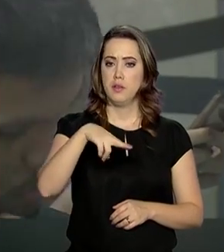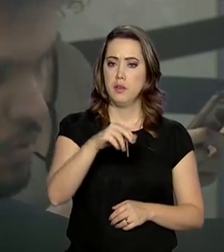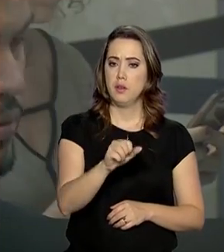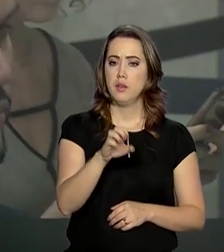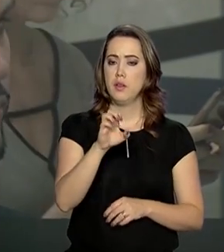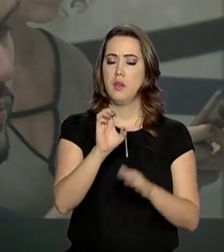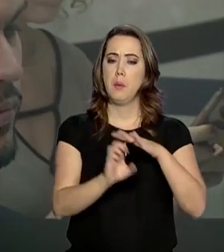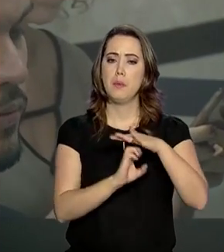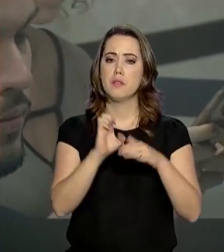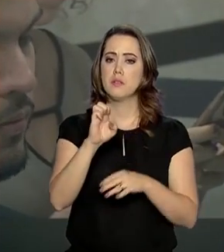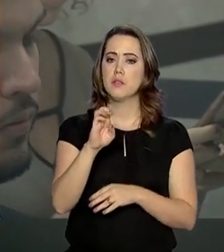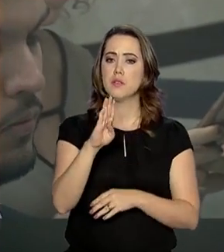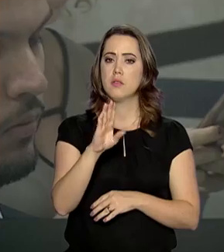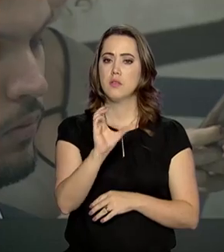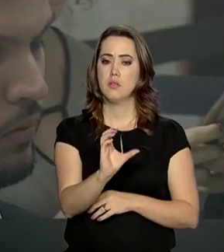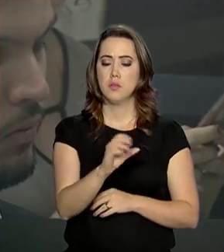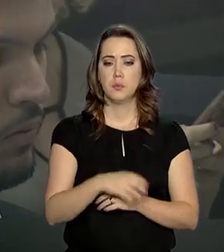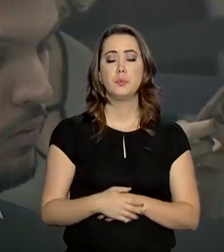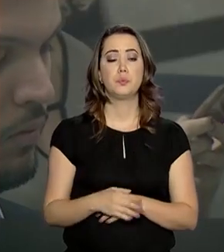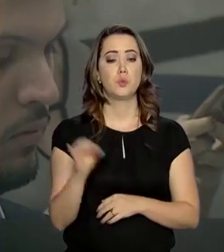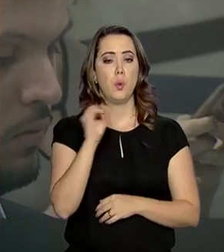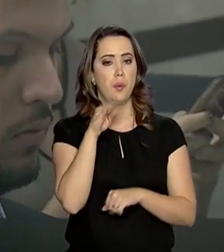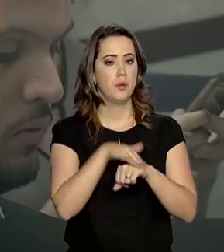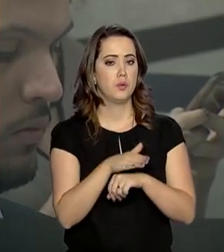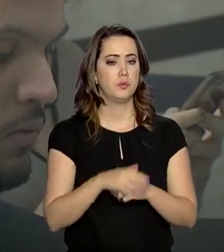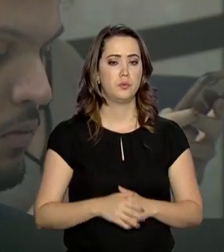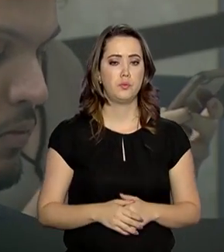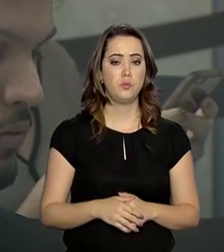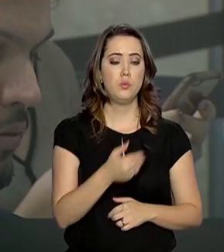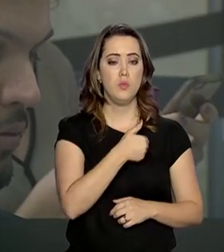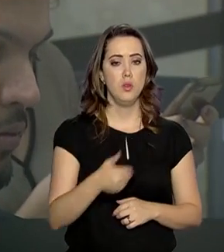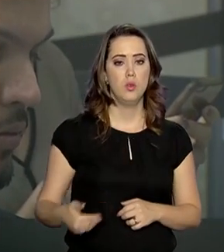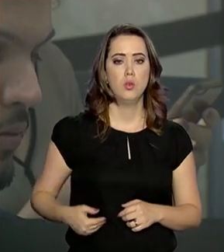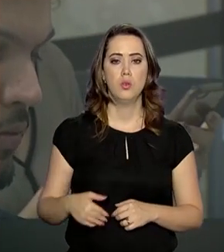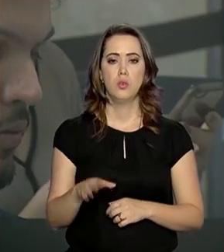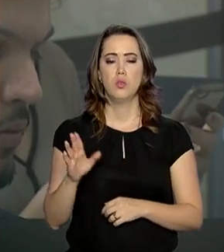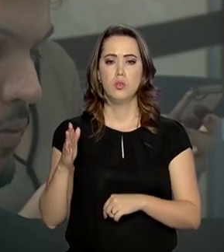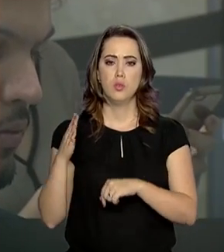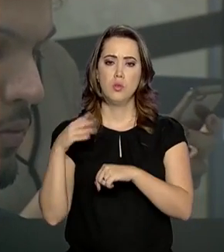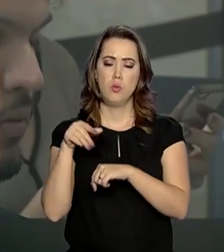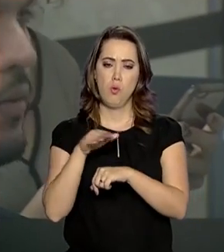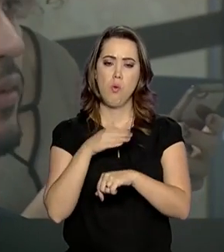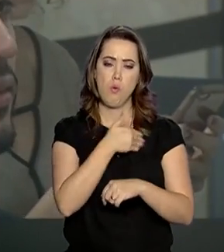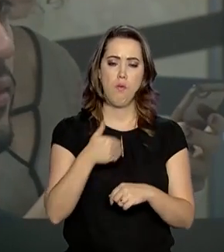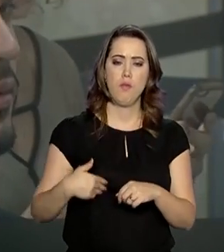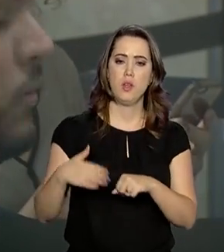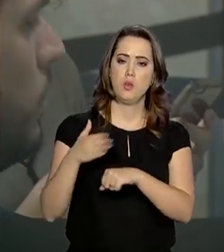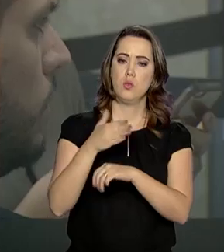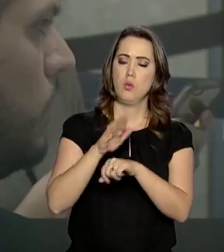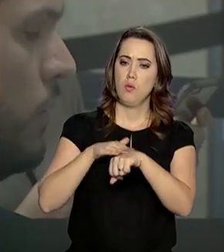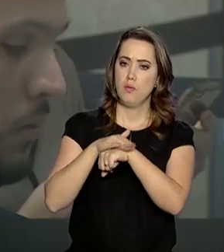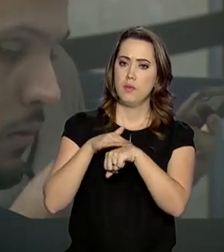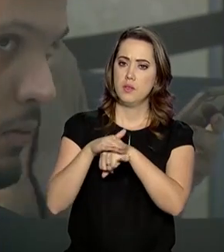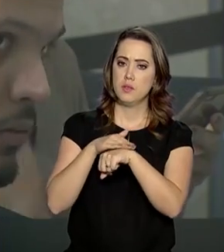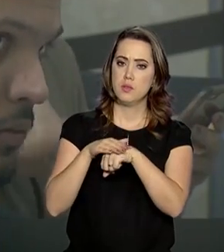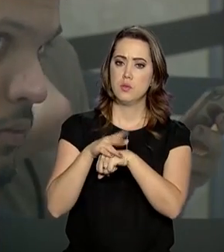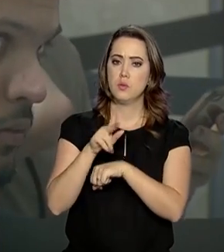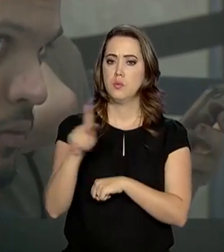noite o governo entrou em contato com o presidente eh reconhecido Juan guaidó da